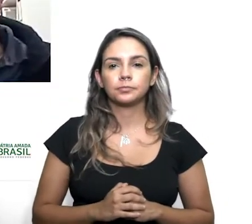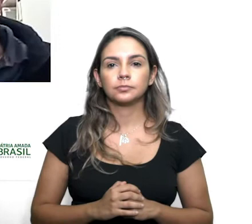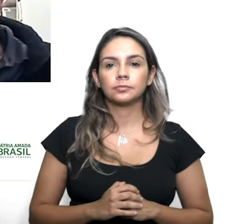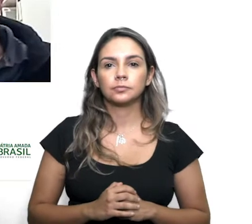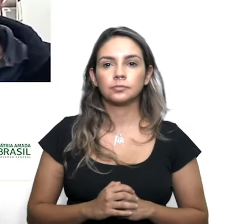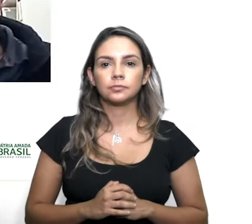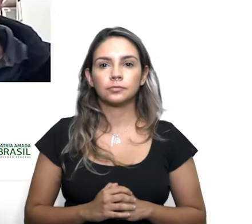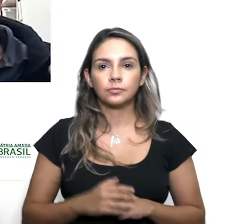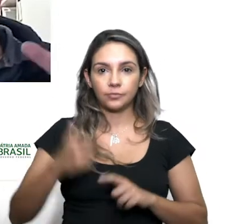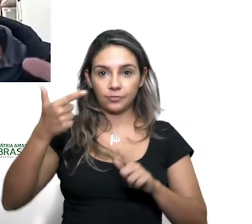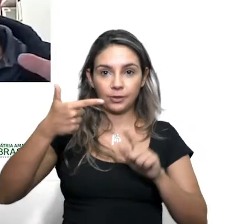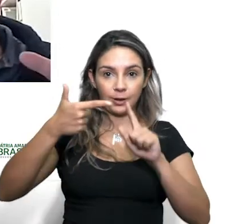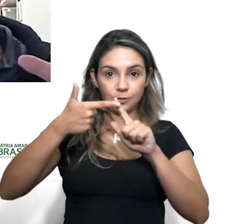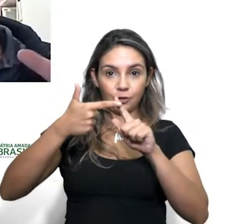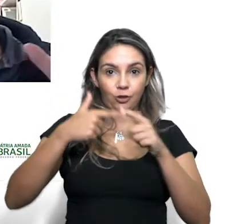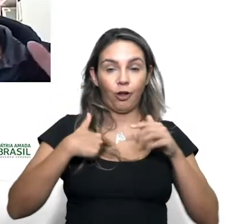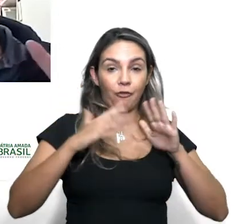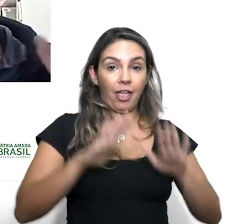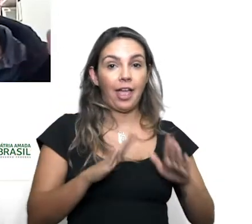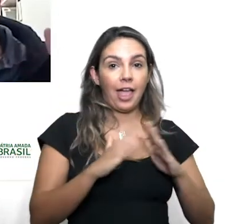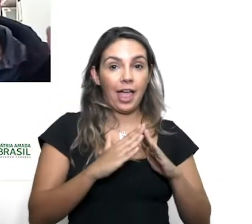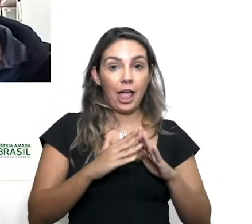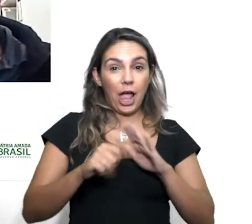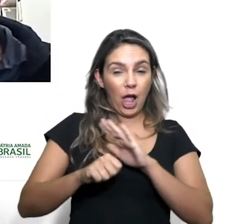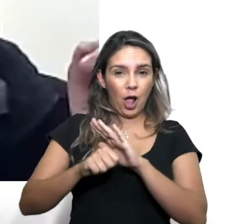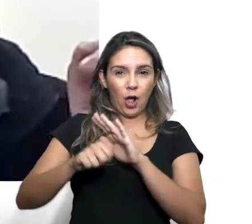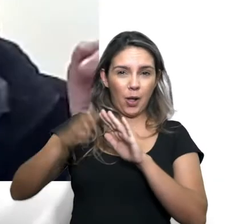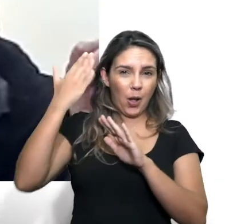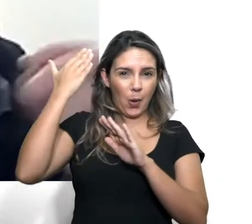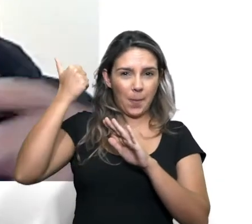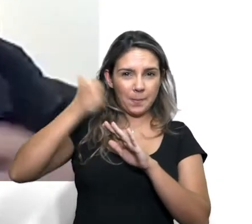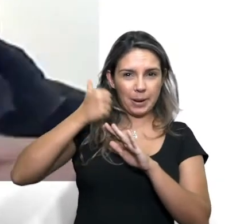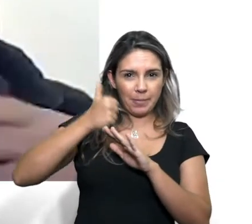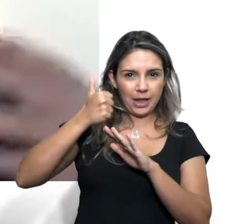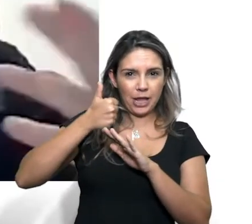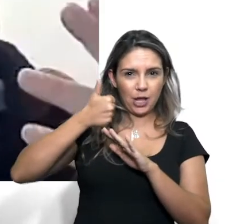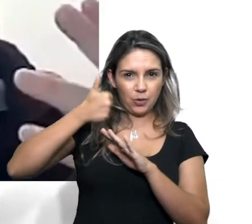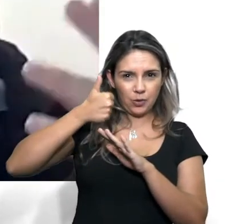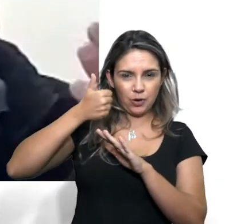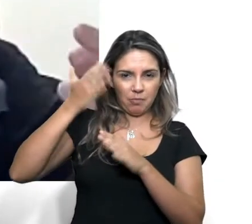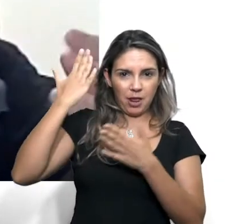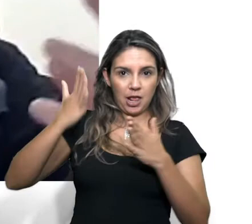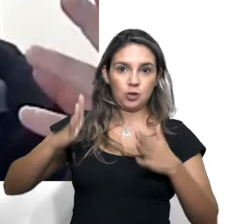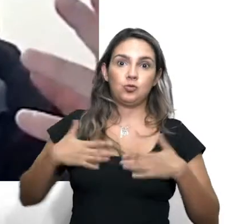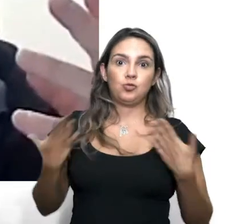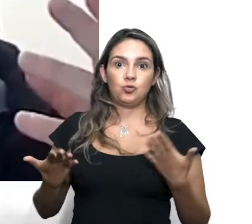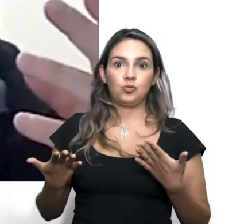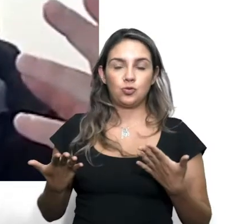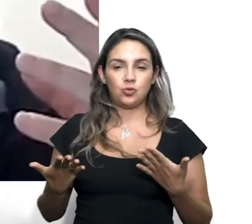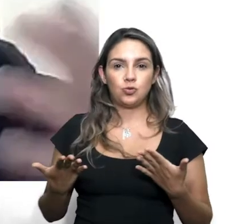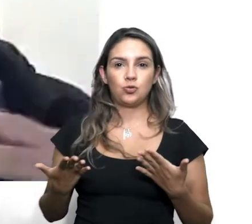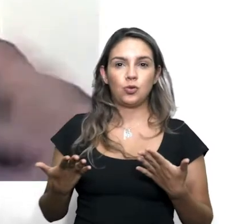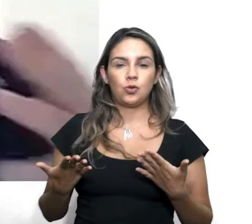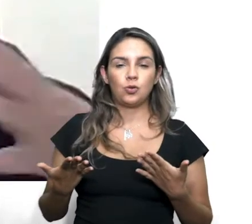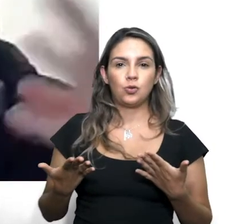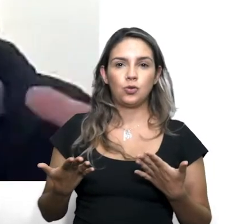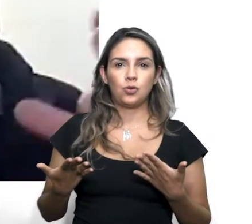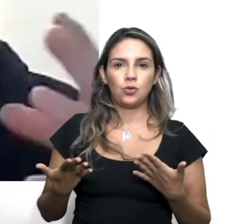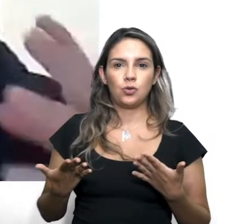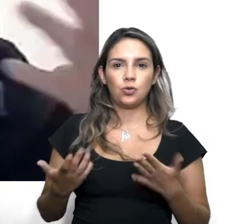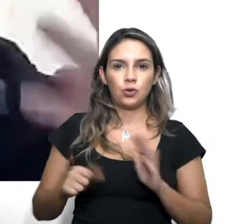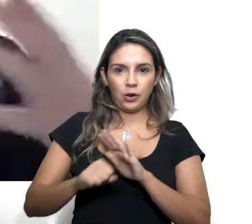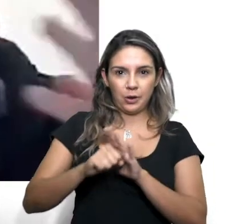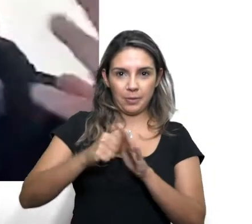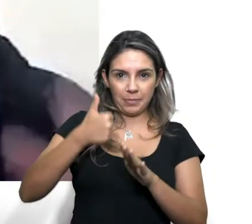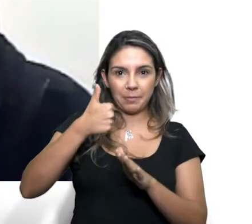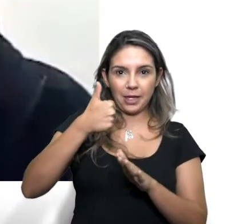este é o segundo confinamento, não é? O primeiro confinamento, que foi o mais assustador, julgo eu, porque foi o primeiro e